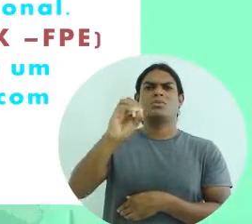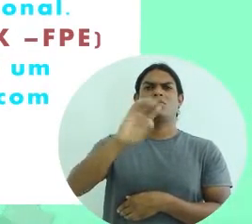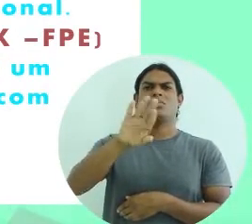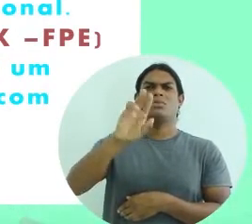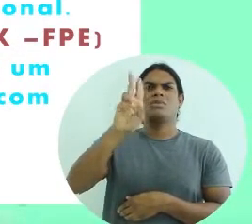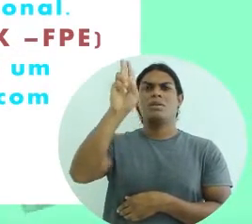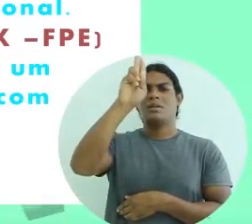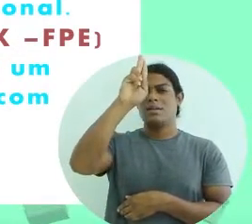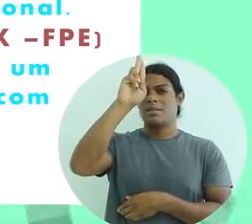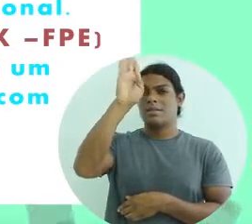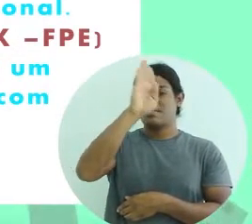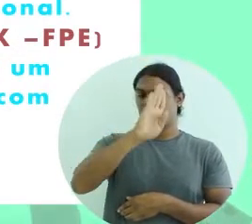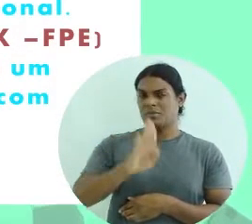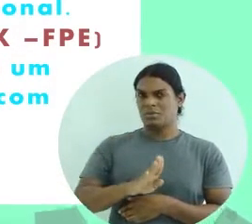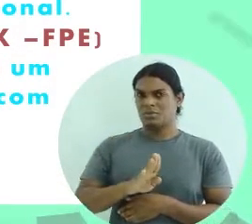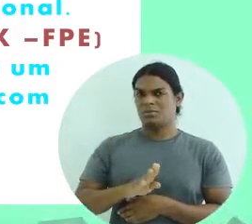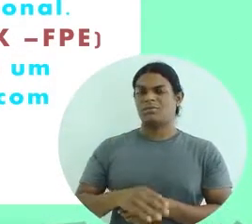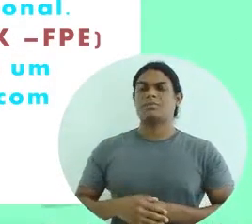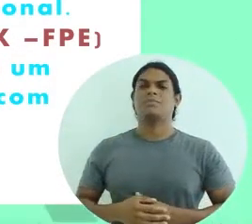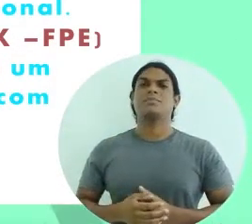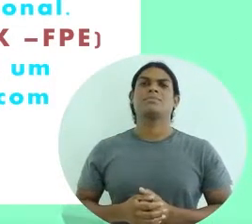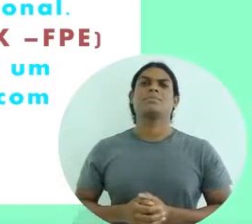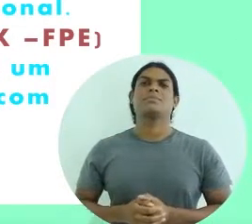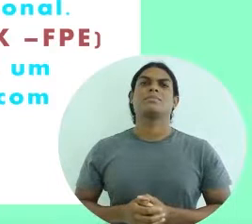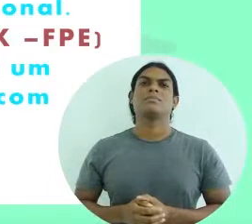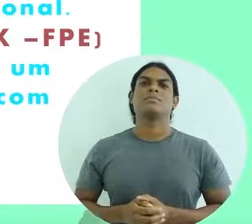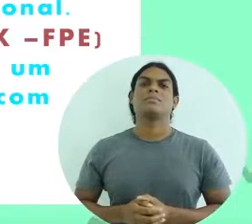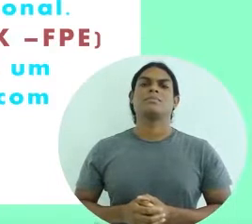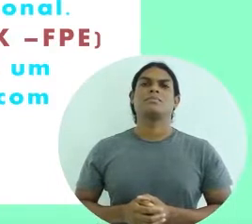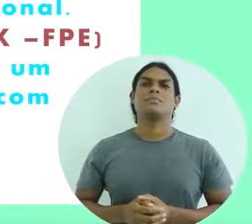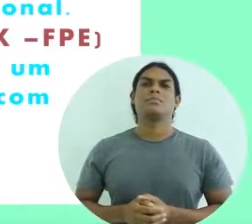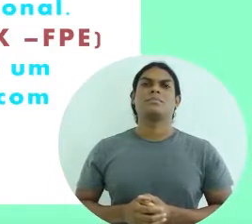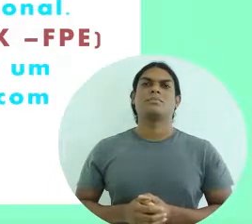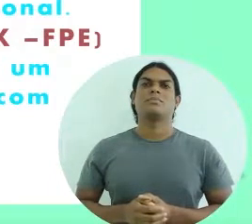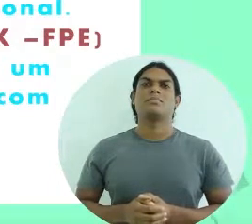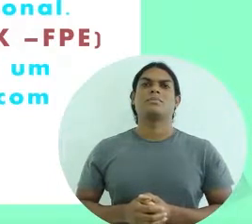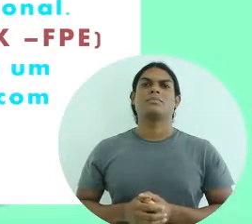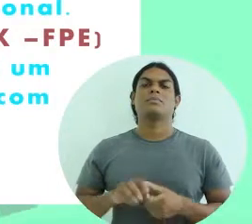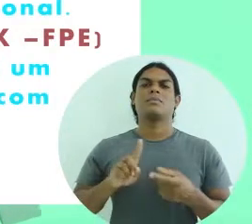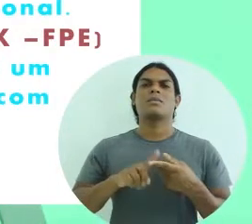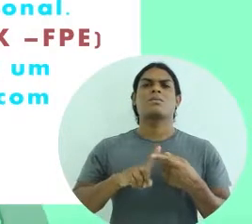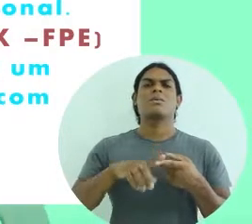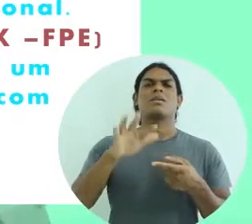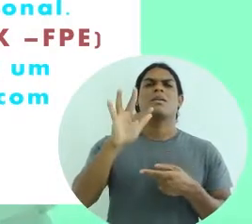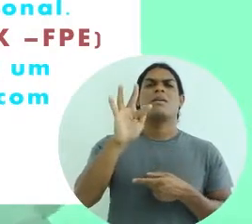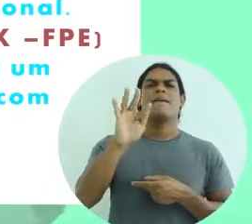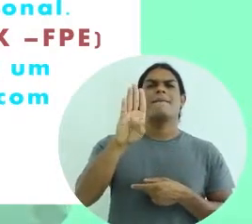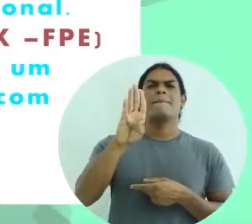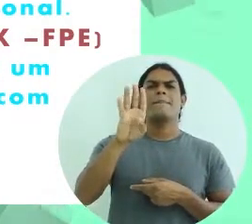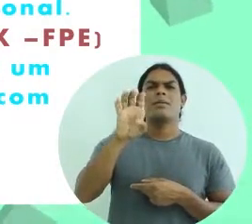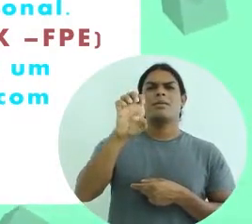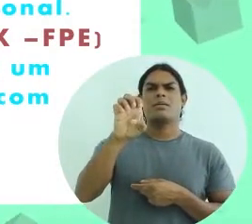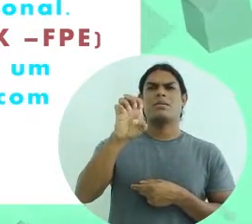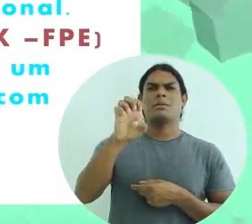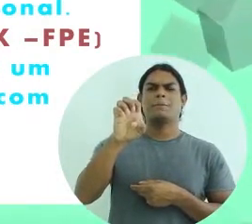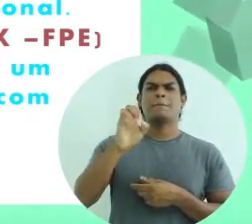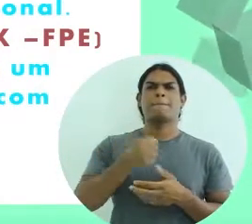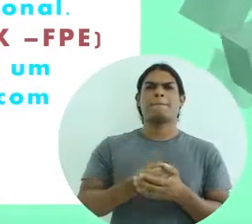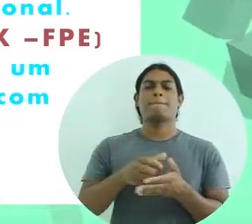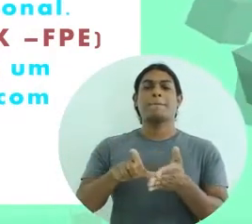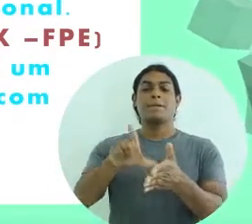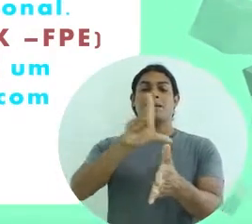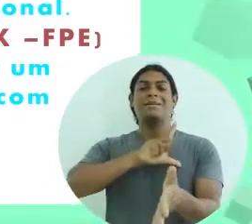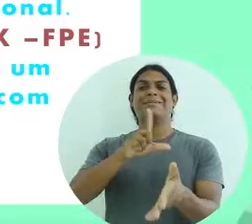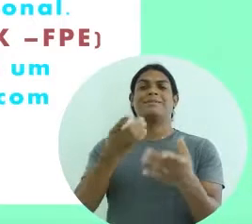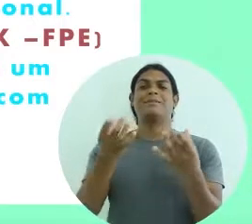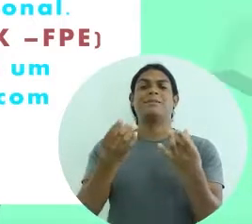E o PROEX Financiamento à Exportação, que é o PROEX FPE, na fase de pré-embarque, que